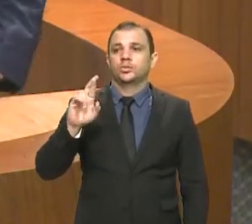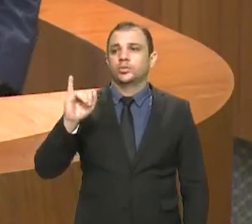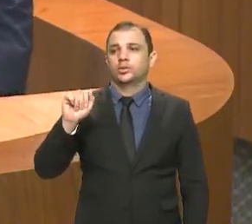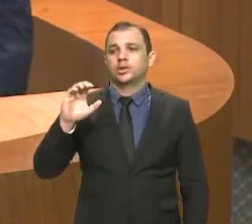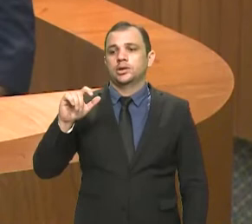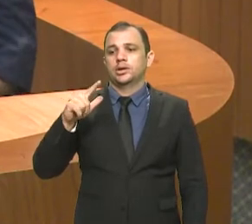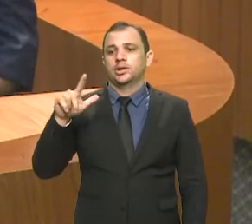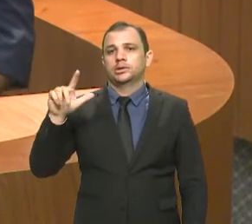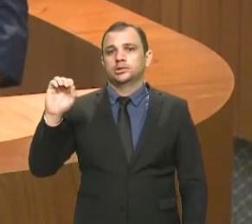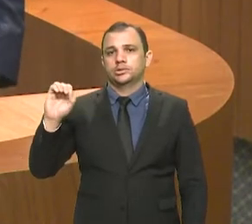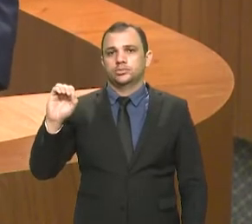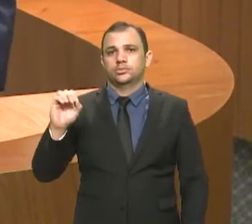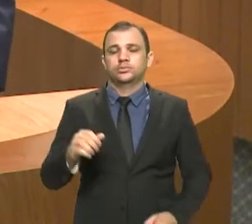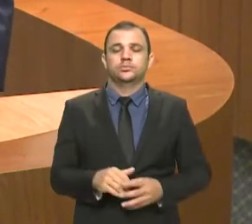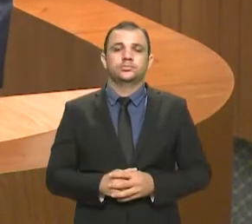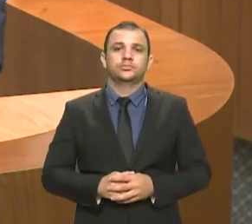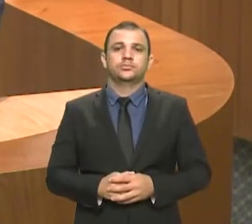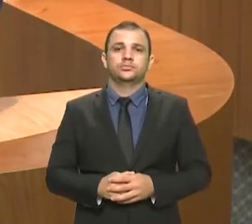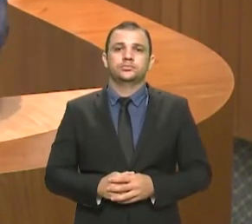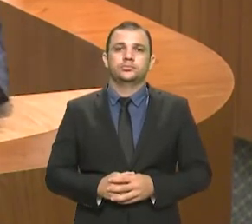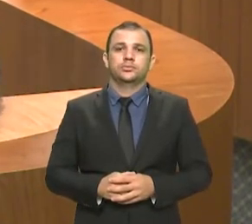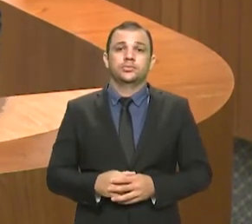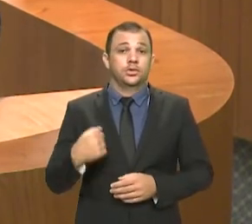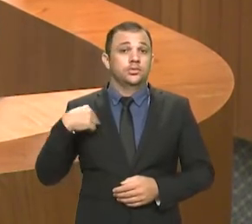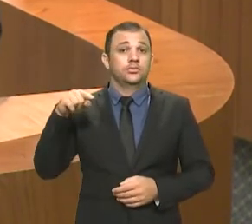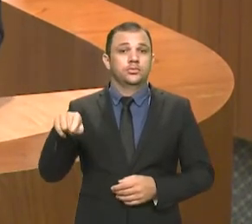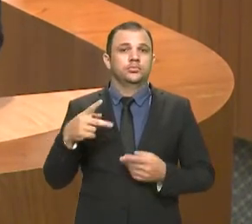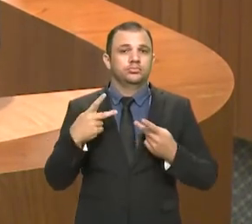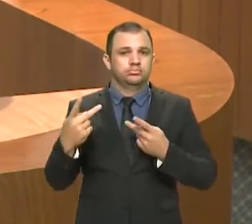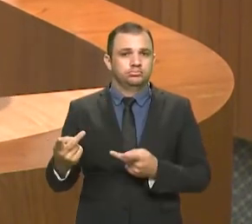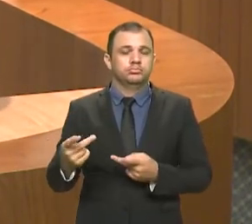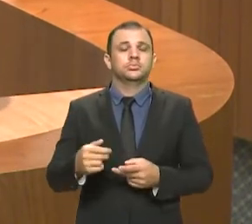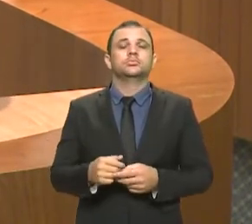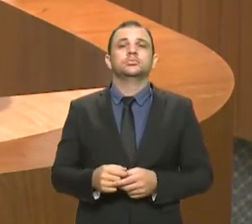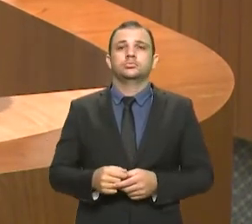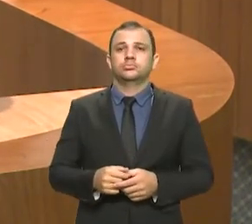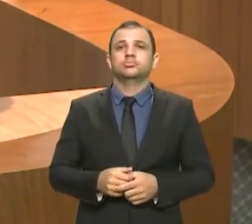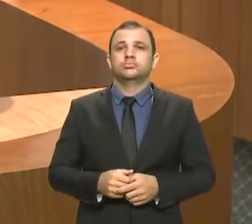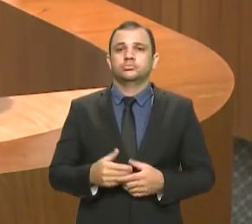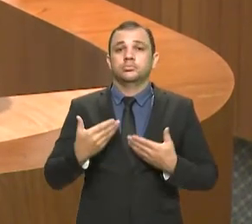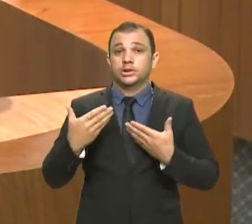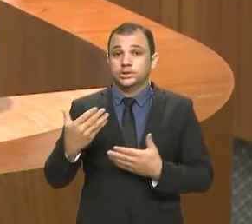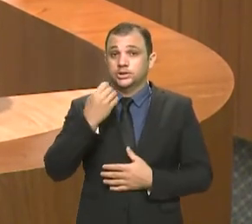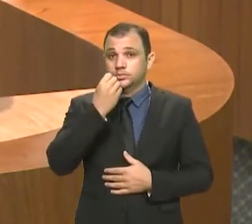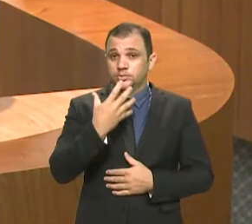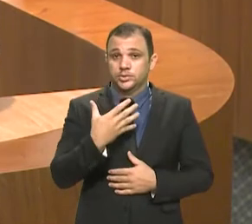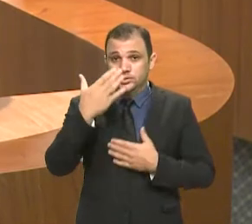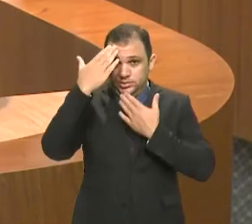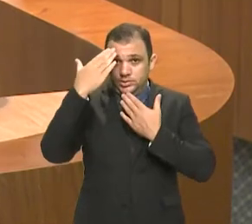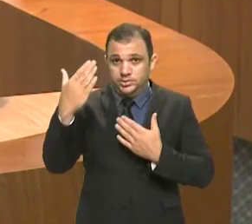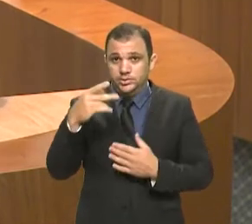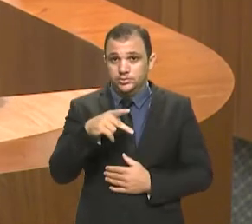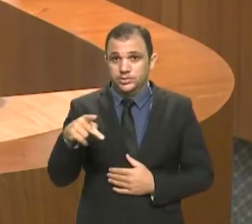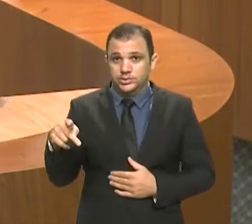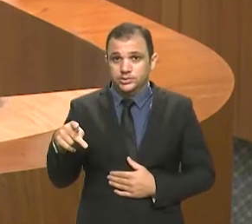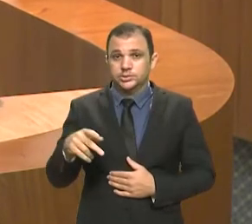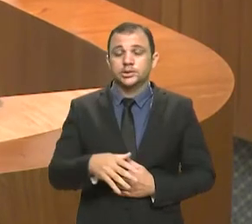Câmara Municipal de Sucupira do Riachão. Agradeço ao presidente da Câmara, agradeço também às